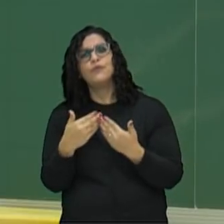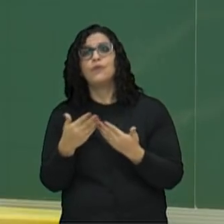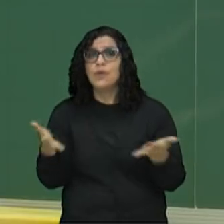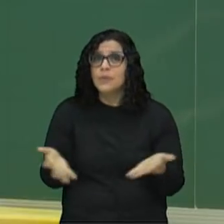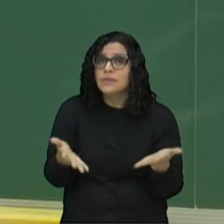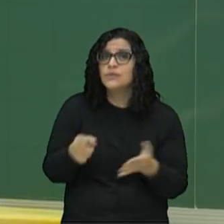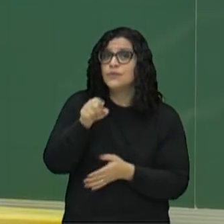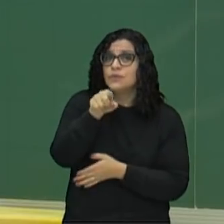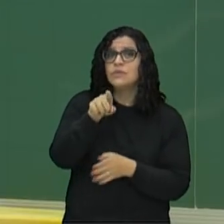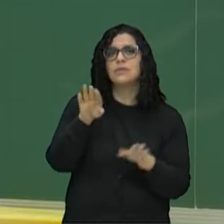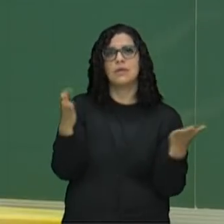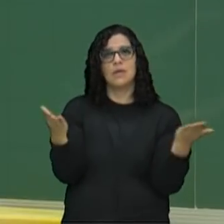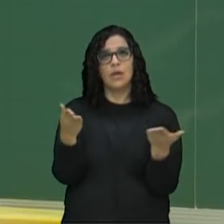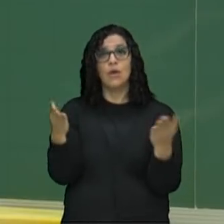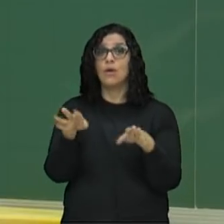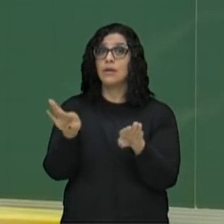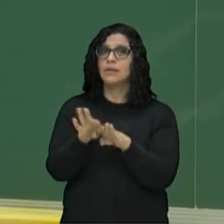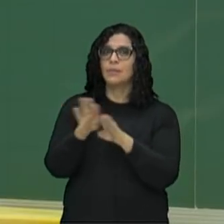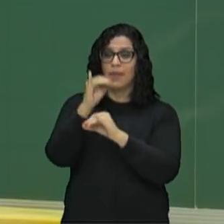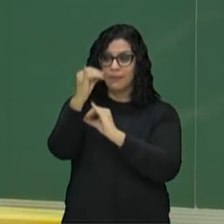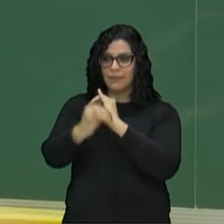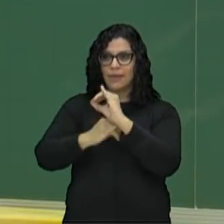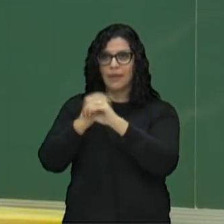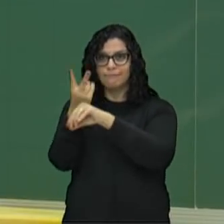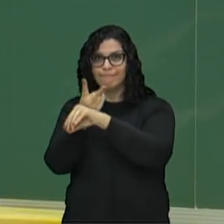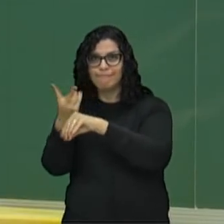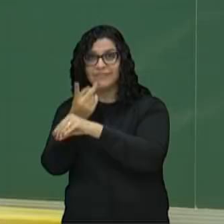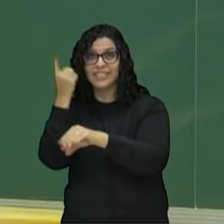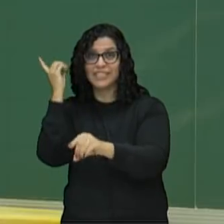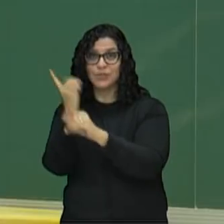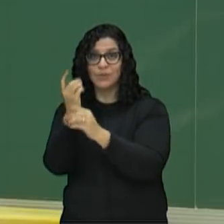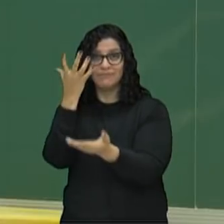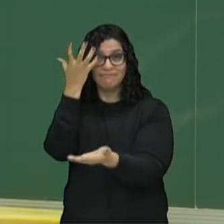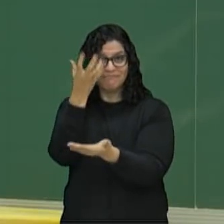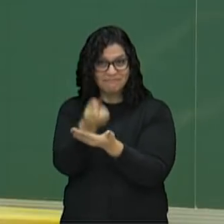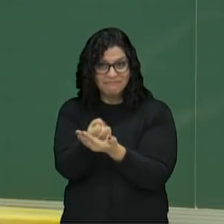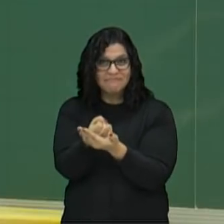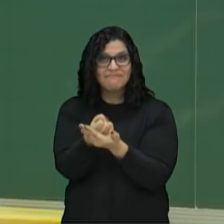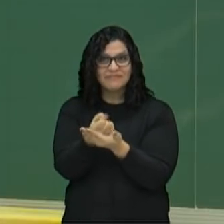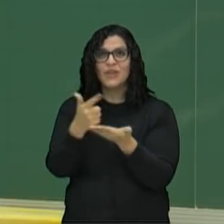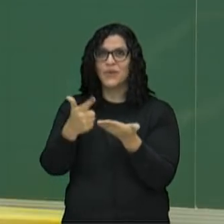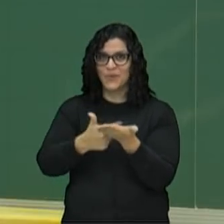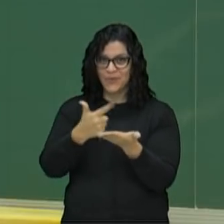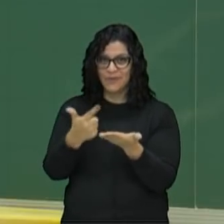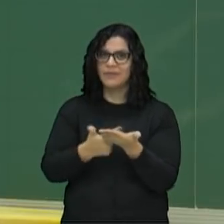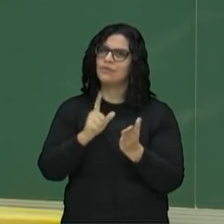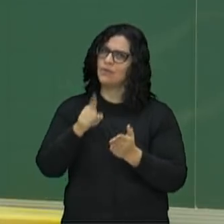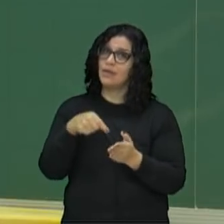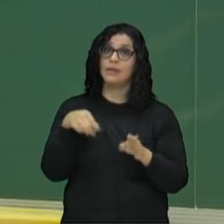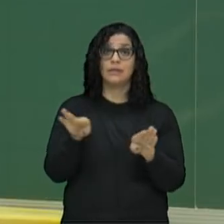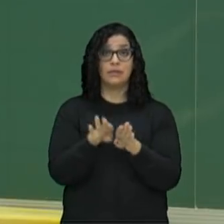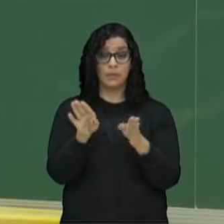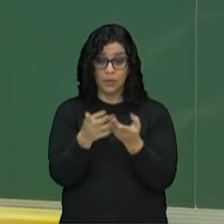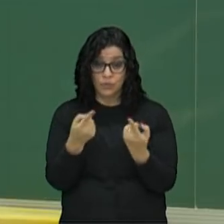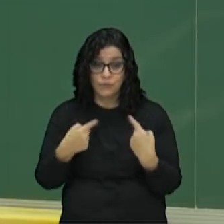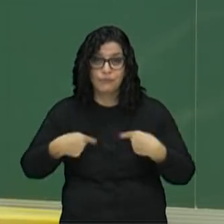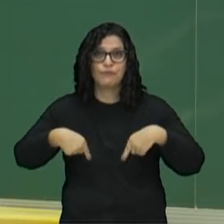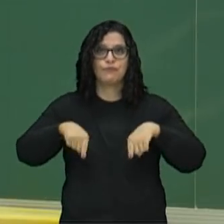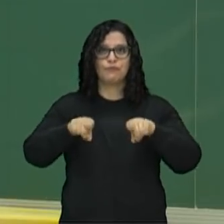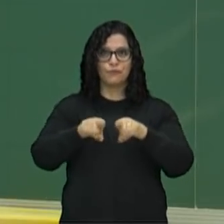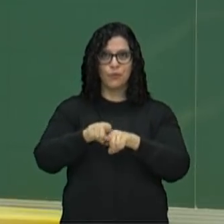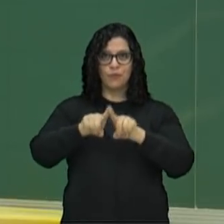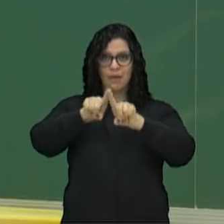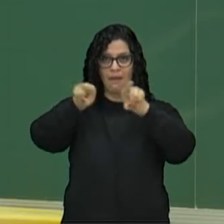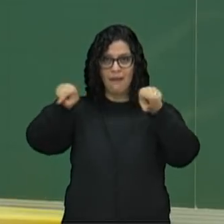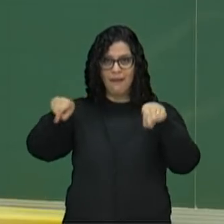incentivo vocês a baixar na internet, ok? Ou então, quando voltar às